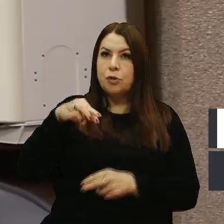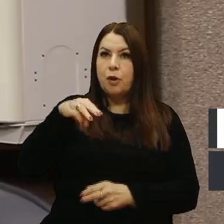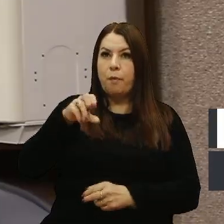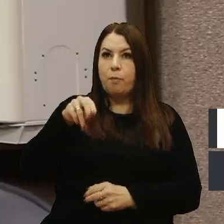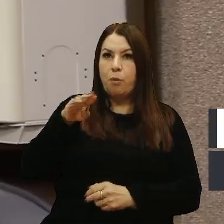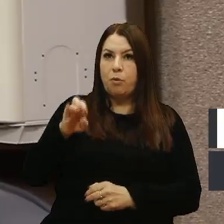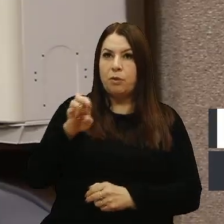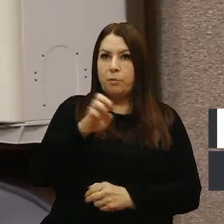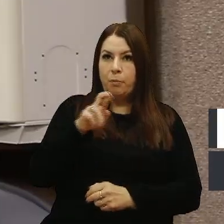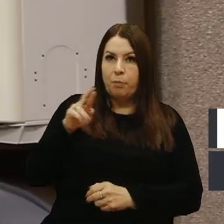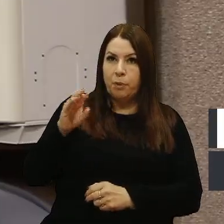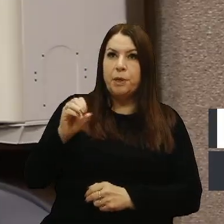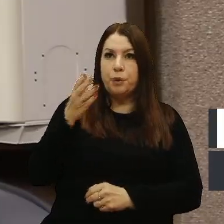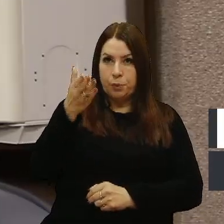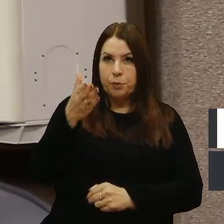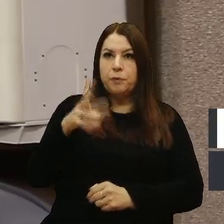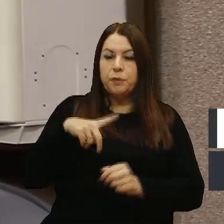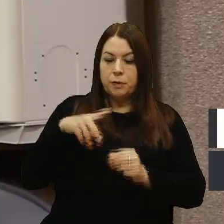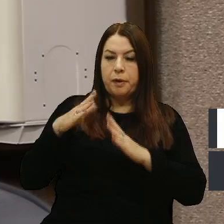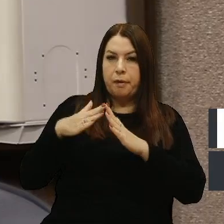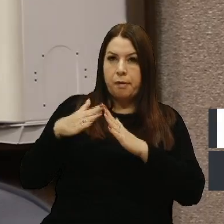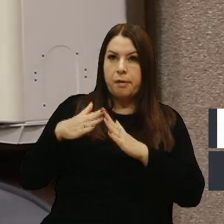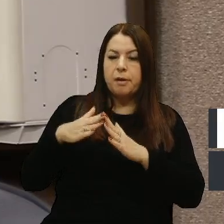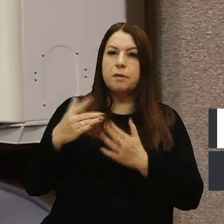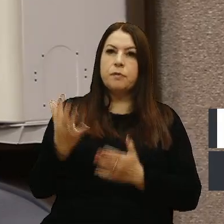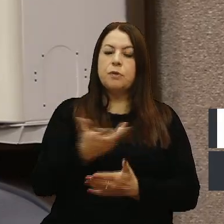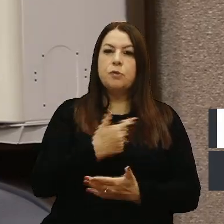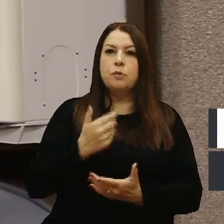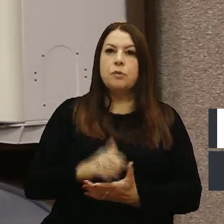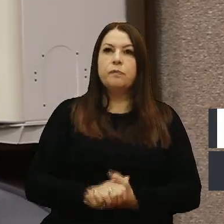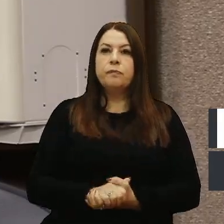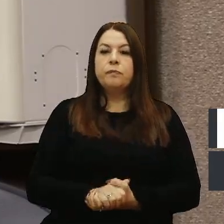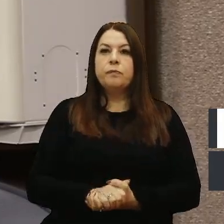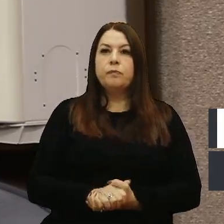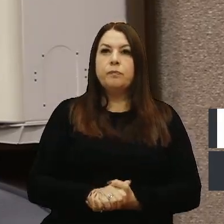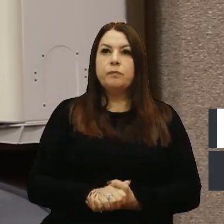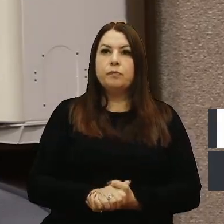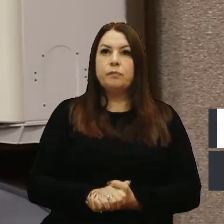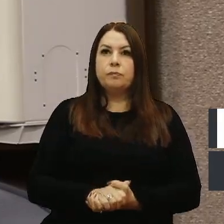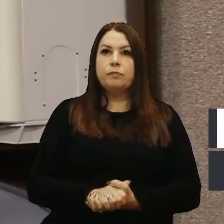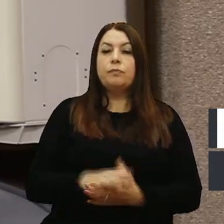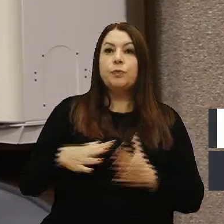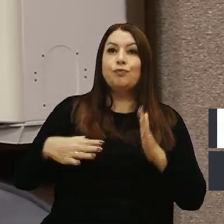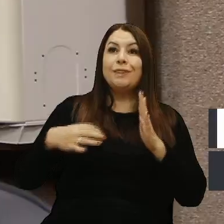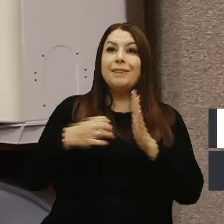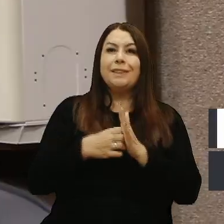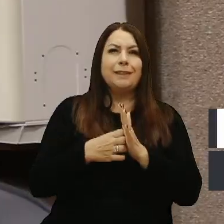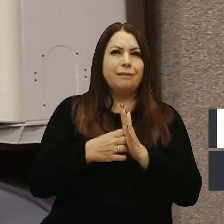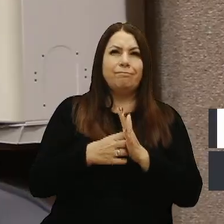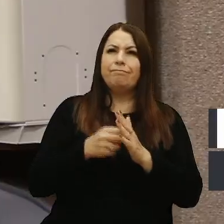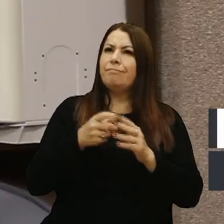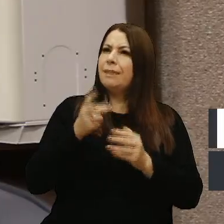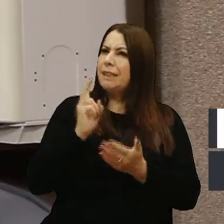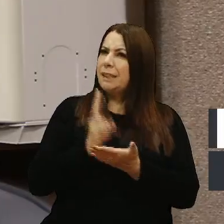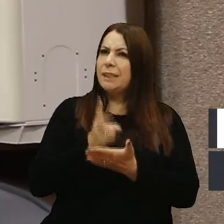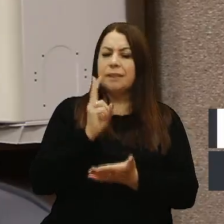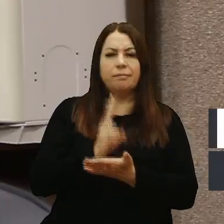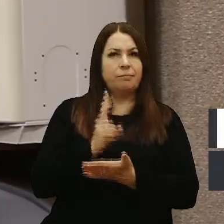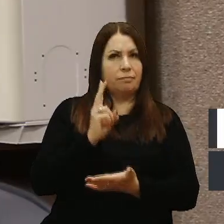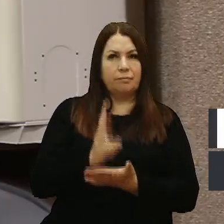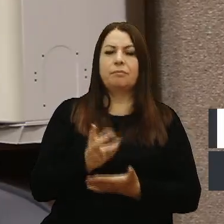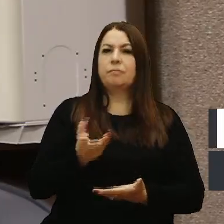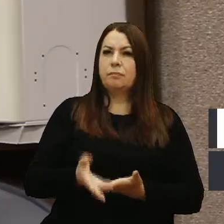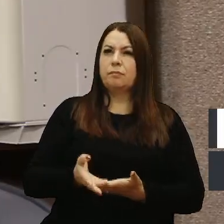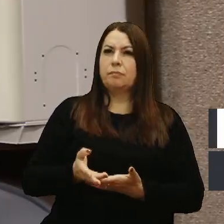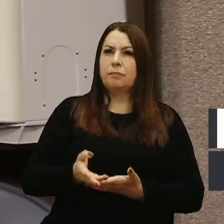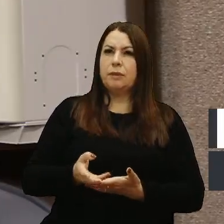Ibérico, onde vocês residem, vocês todos aqui, os acidentes eram muito frequentes. A gente